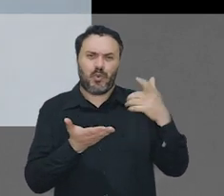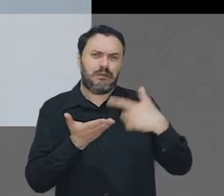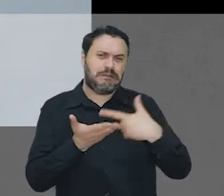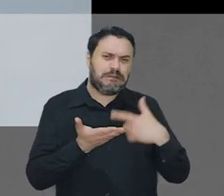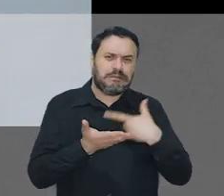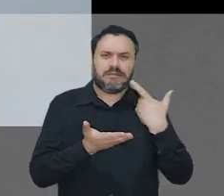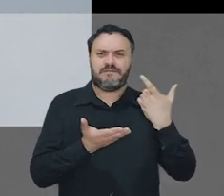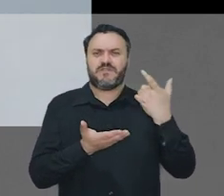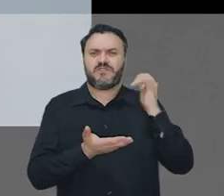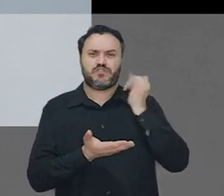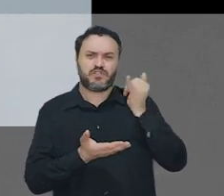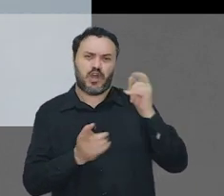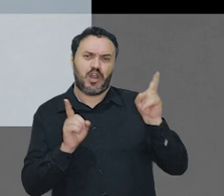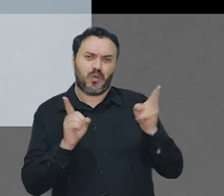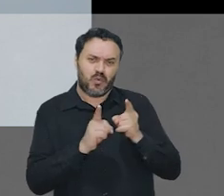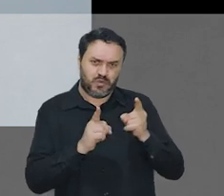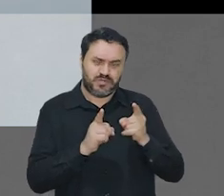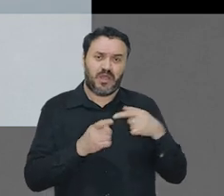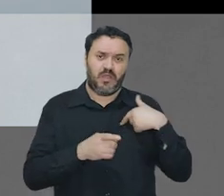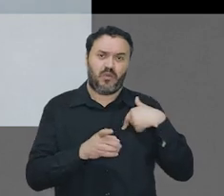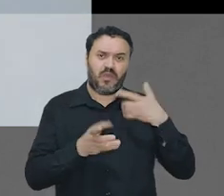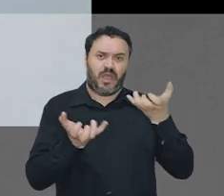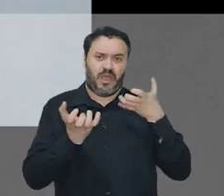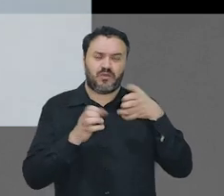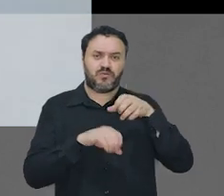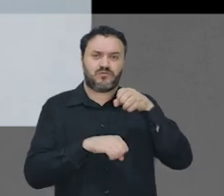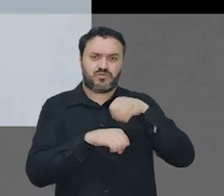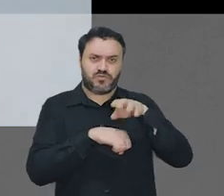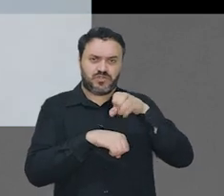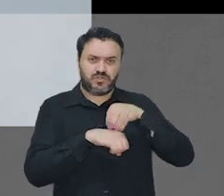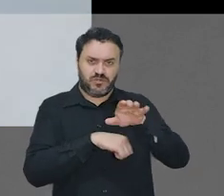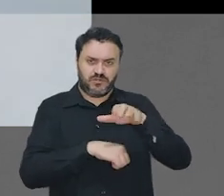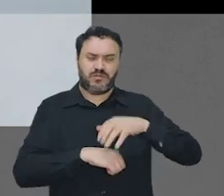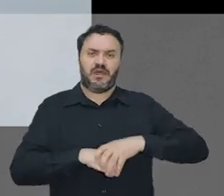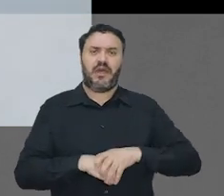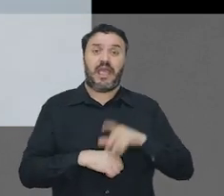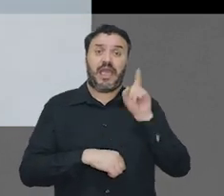La penombra che abbiamo attraversato, publicado em